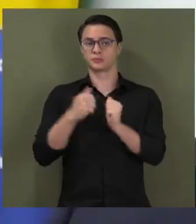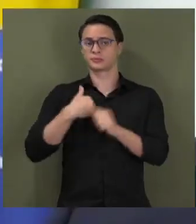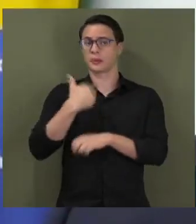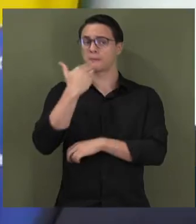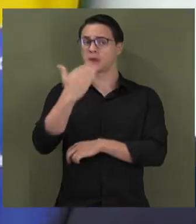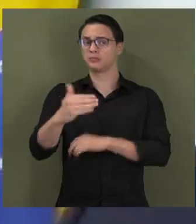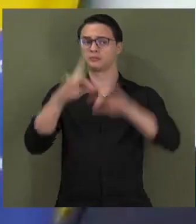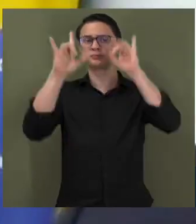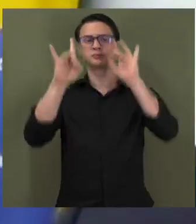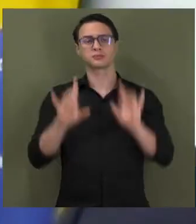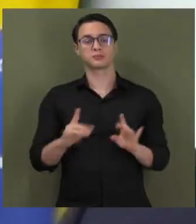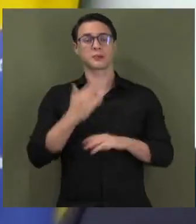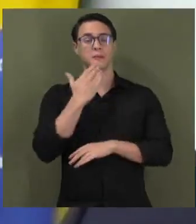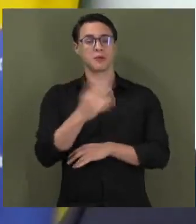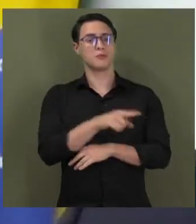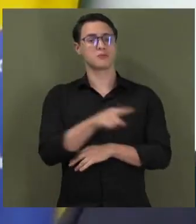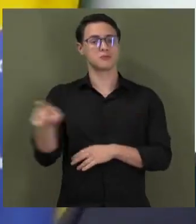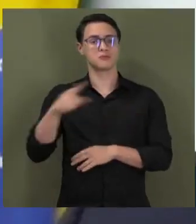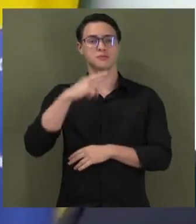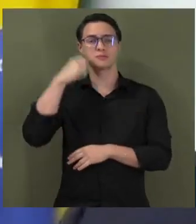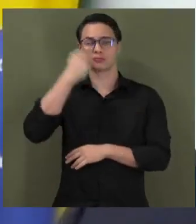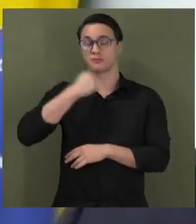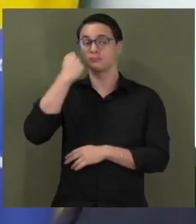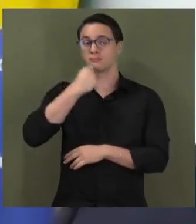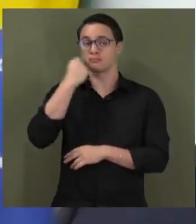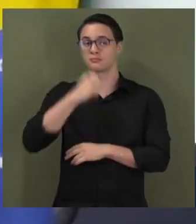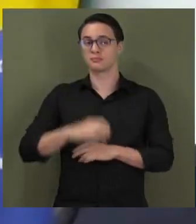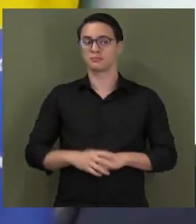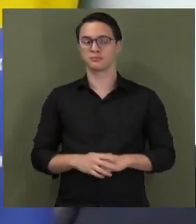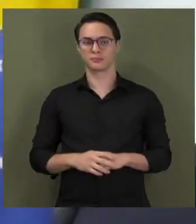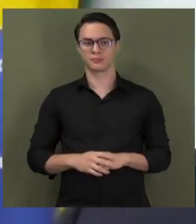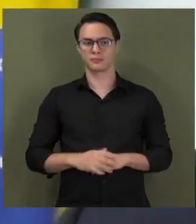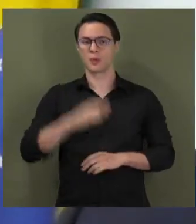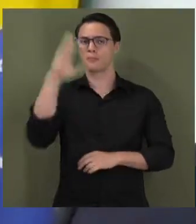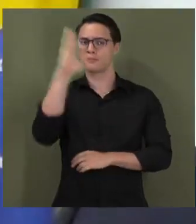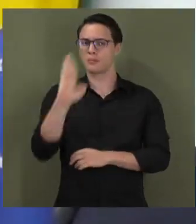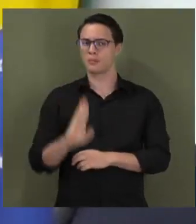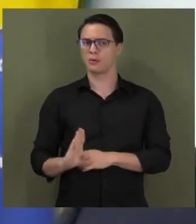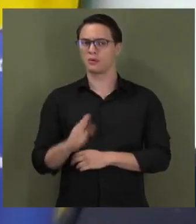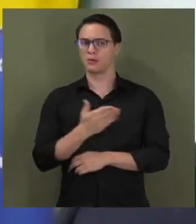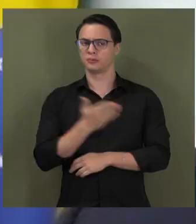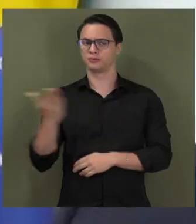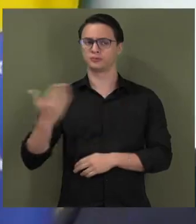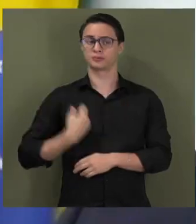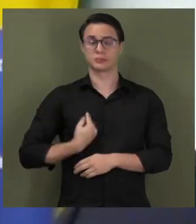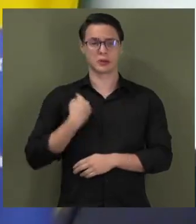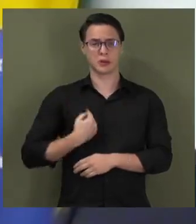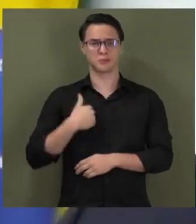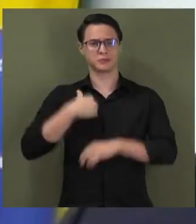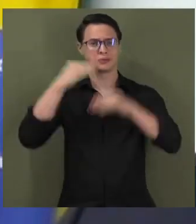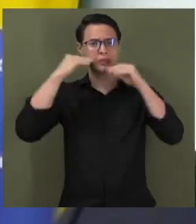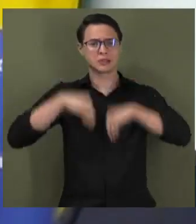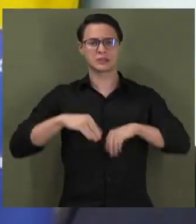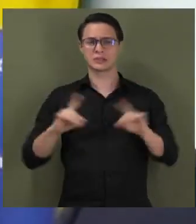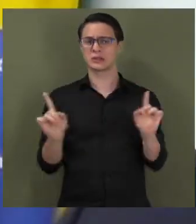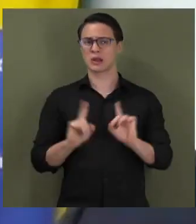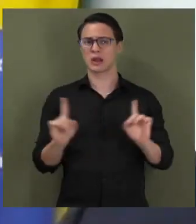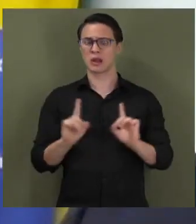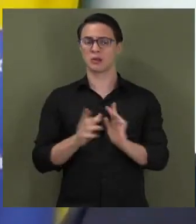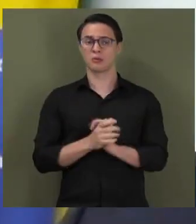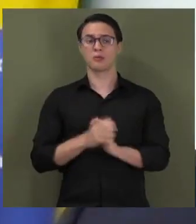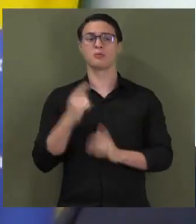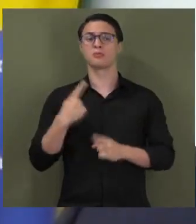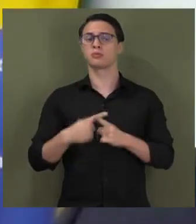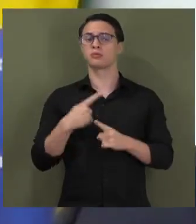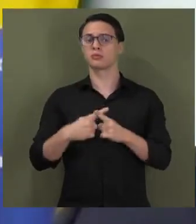apelo, conclamos aos senadores da República, do Brasil, nessa casa, não vou desistir disso, né?